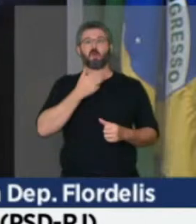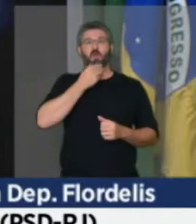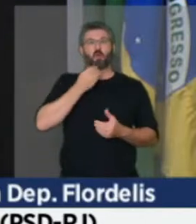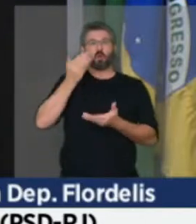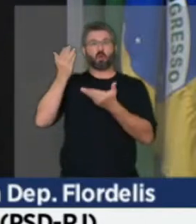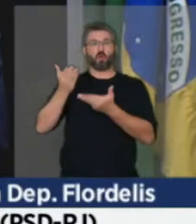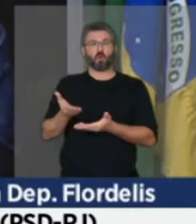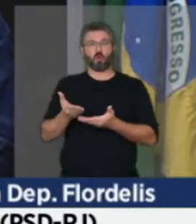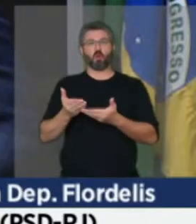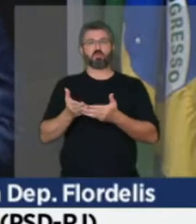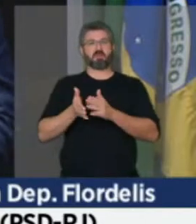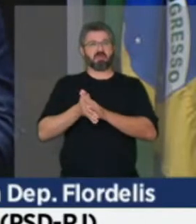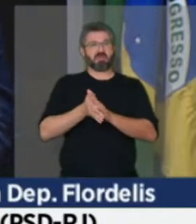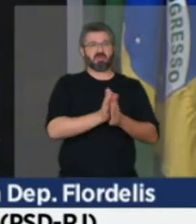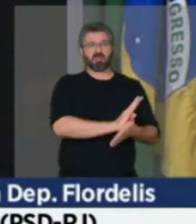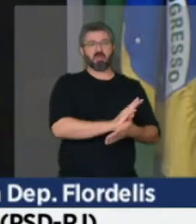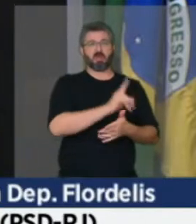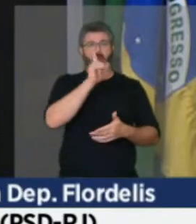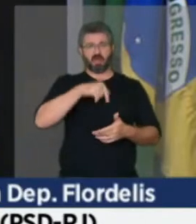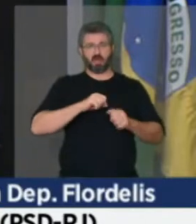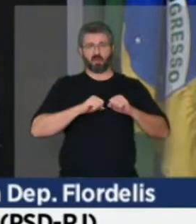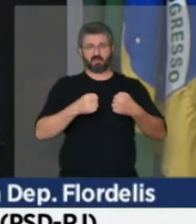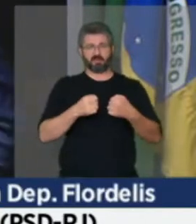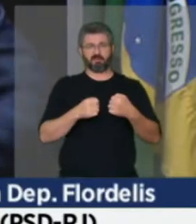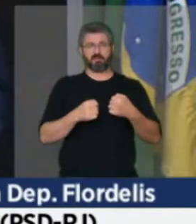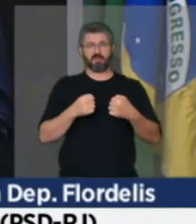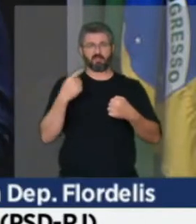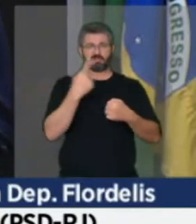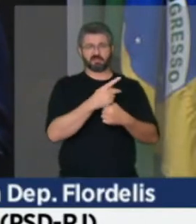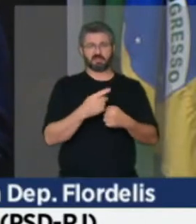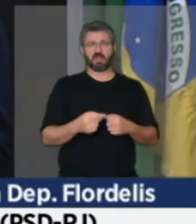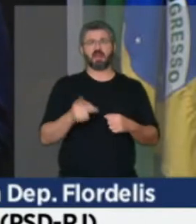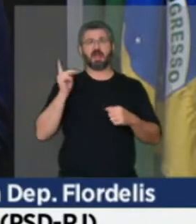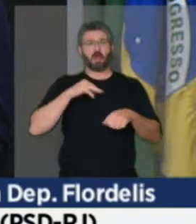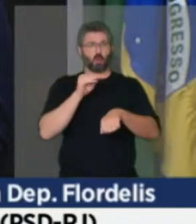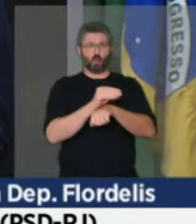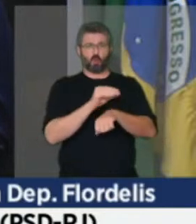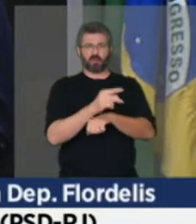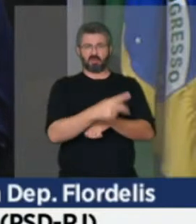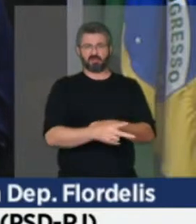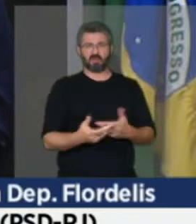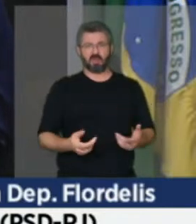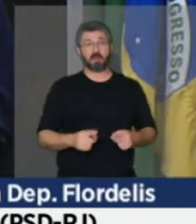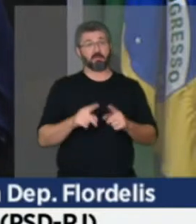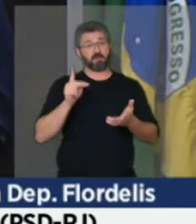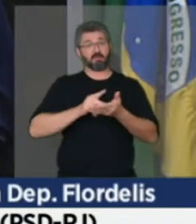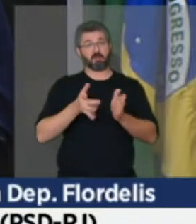as oprime é o seu defensor, é o seu cuidador.